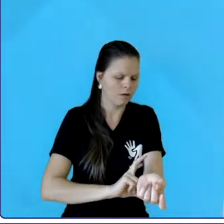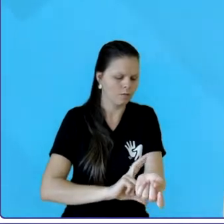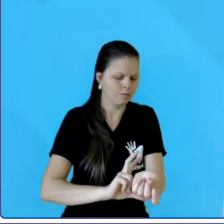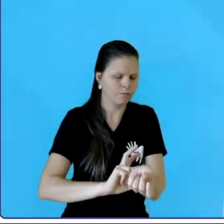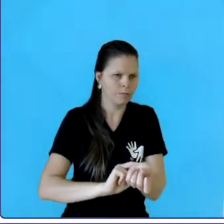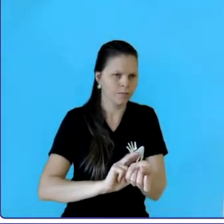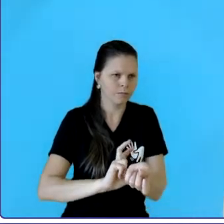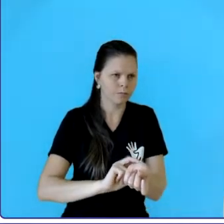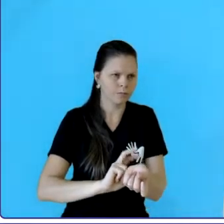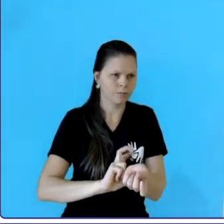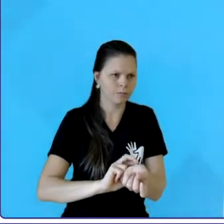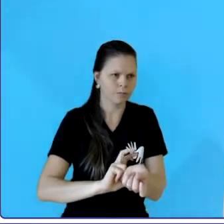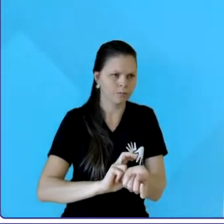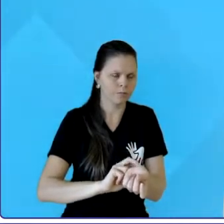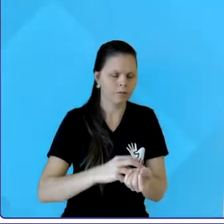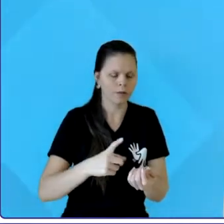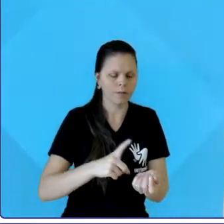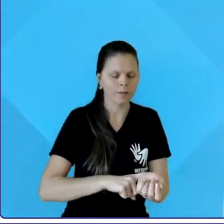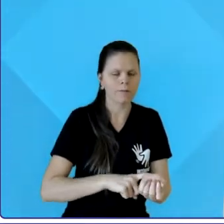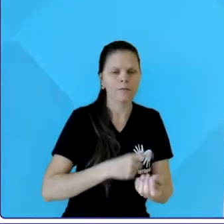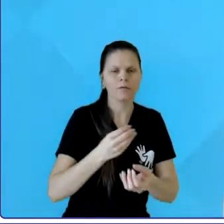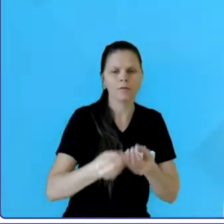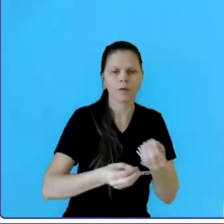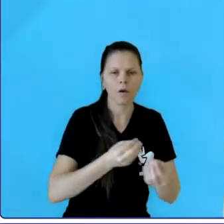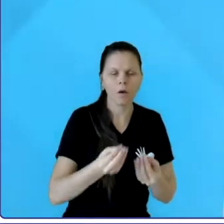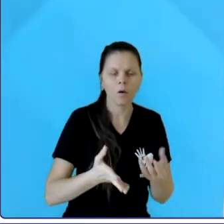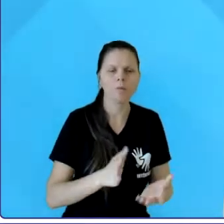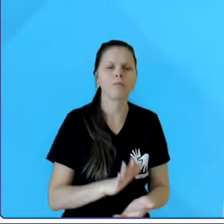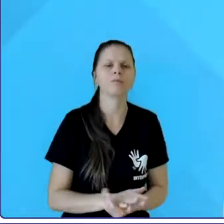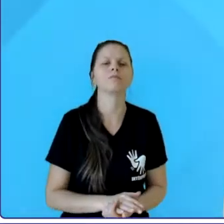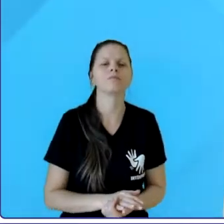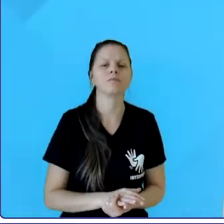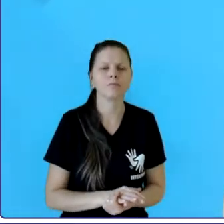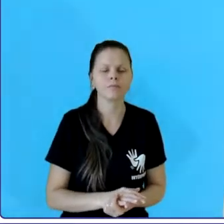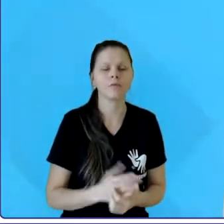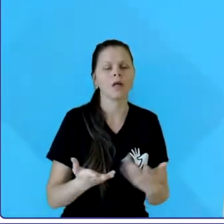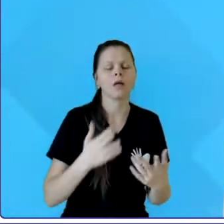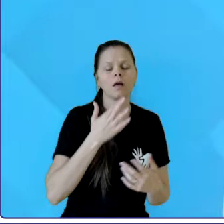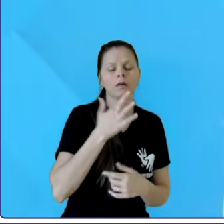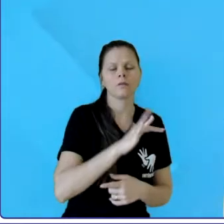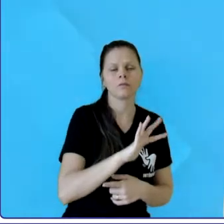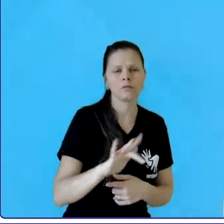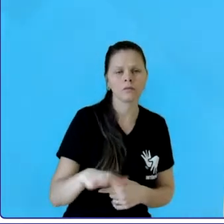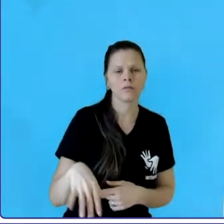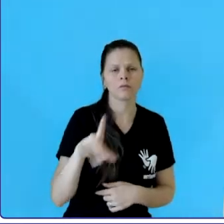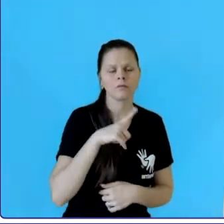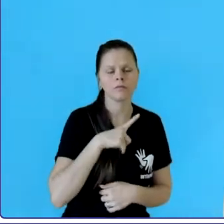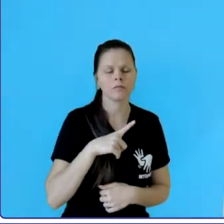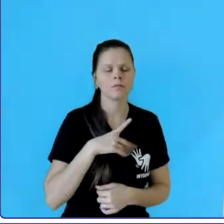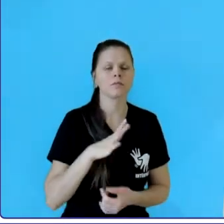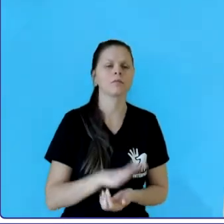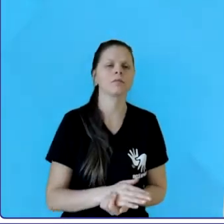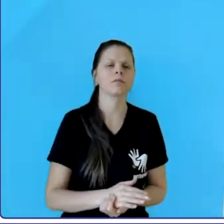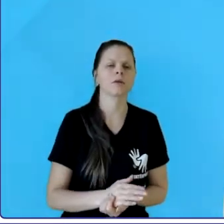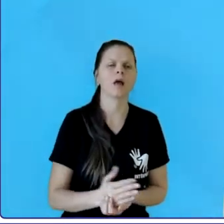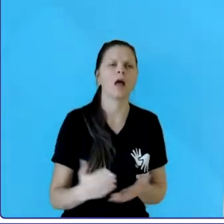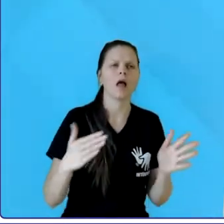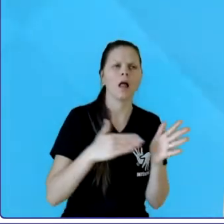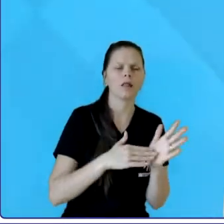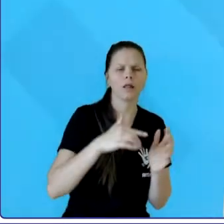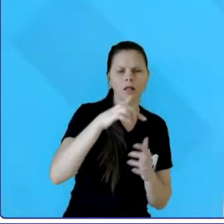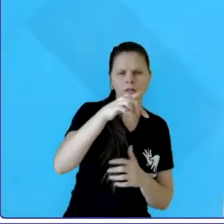de ver esse controle da glicose. As crianças, elas geralmente, elas têm até se eu não me engano, parece que é até os 7 anos,